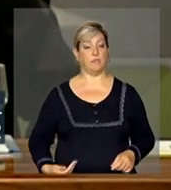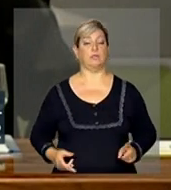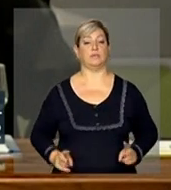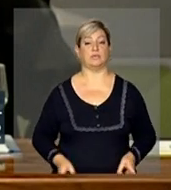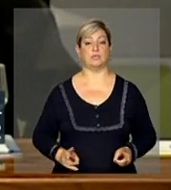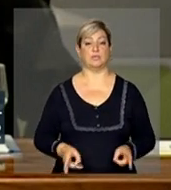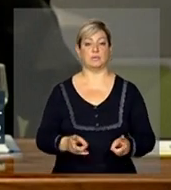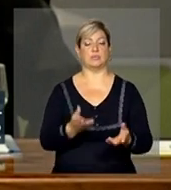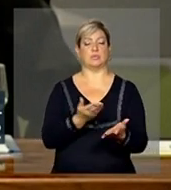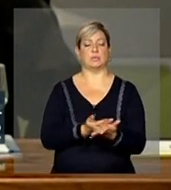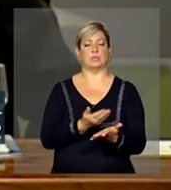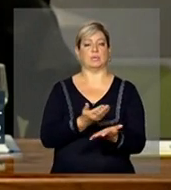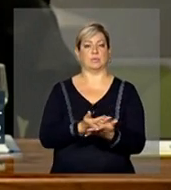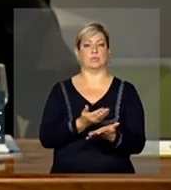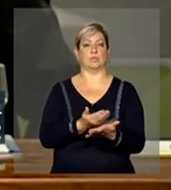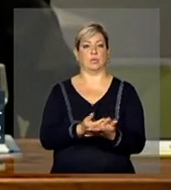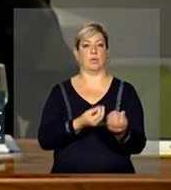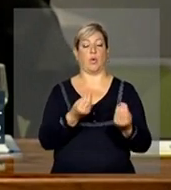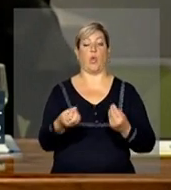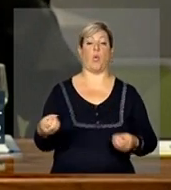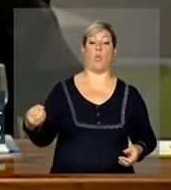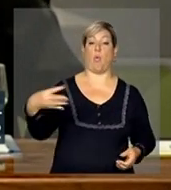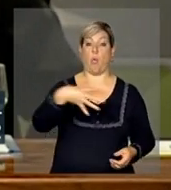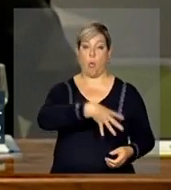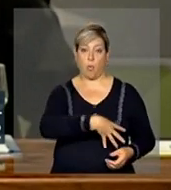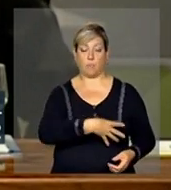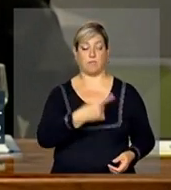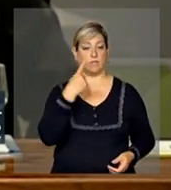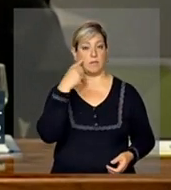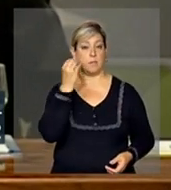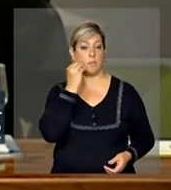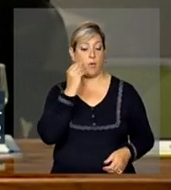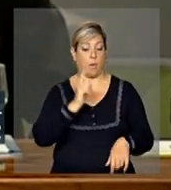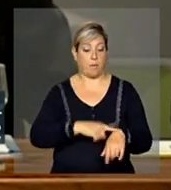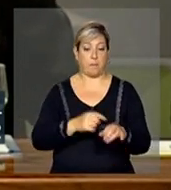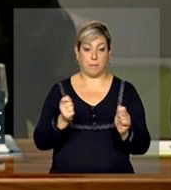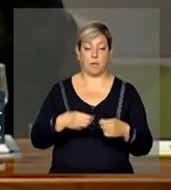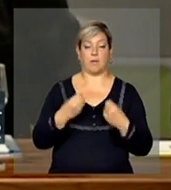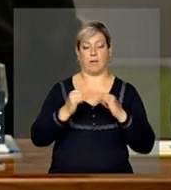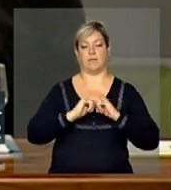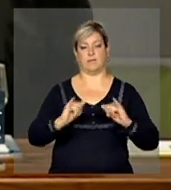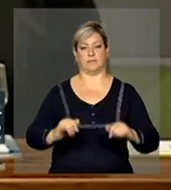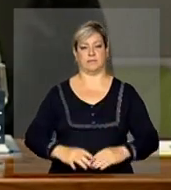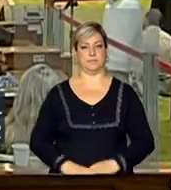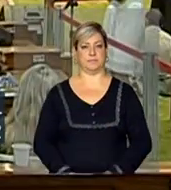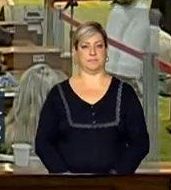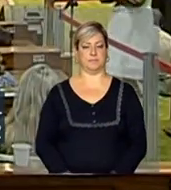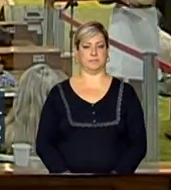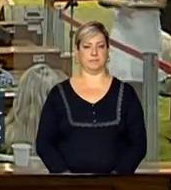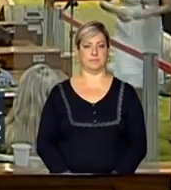a estudar novos mecanismos. No momento oportuno, ele vai anunciar eles.